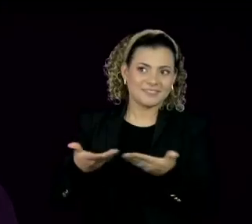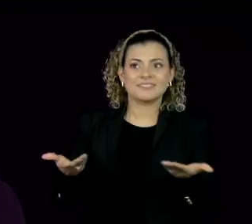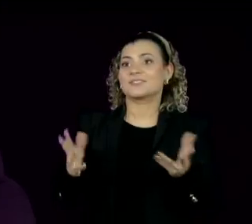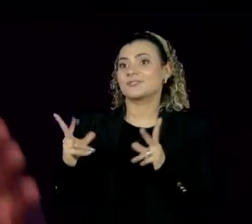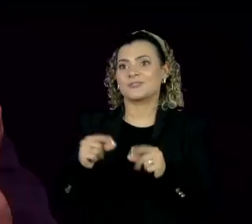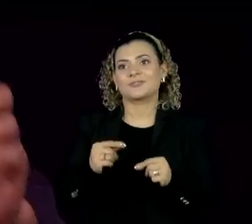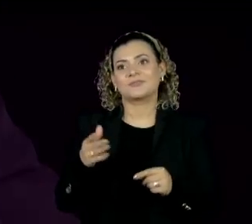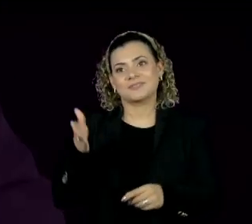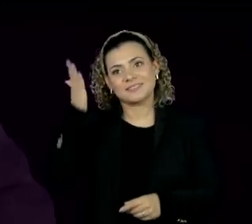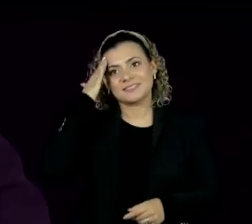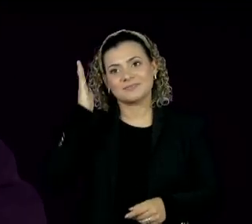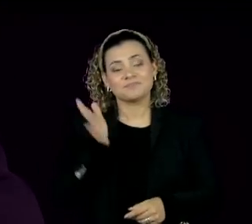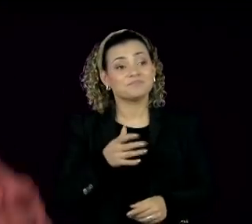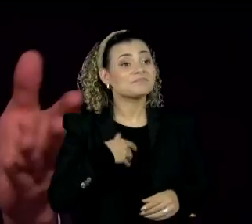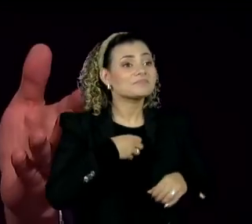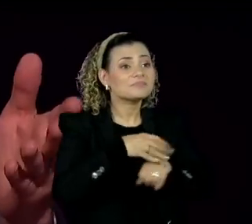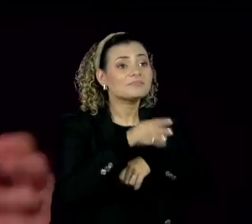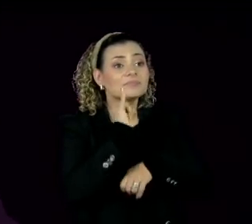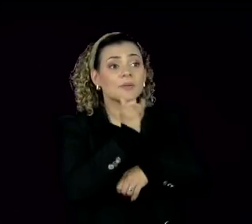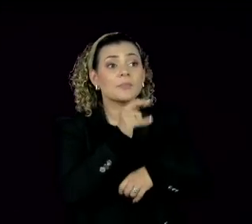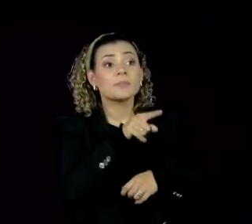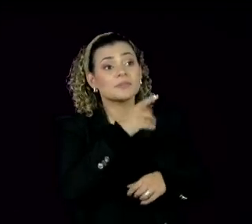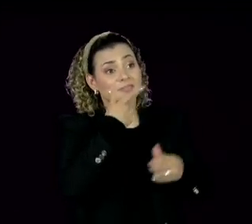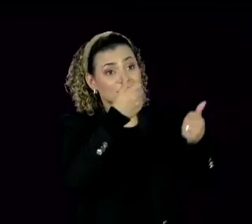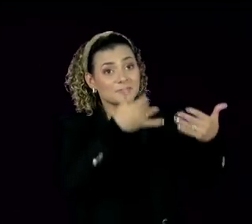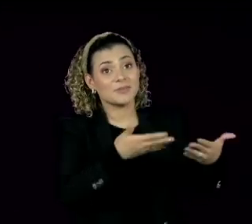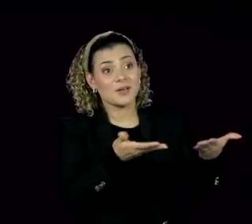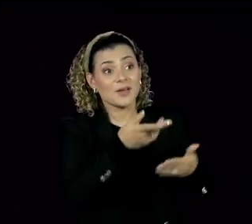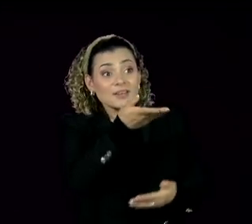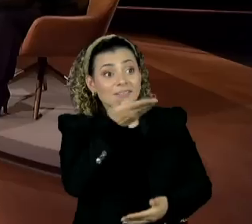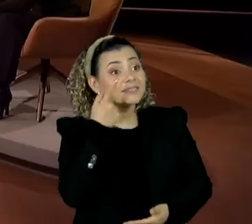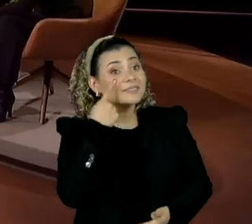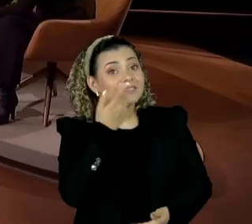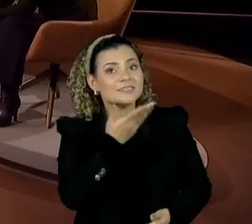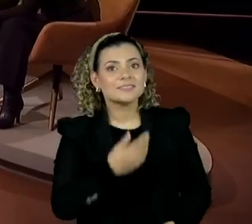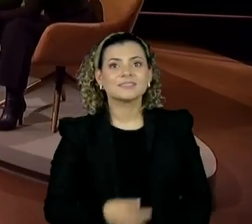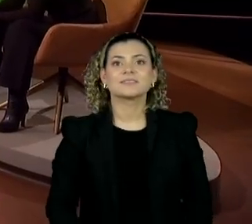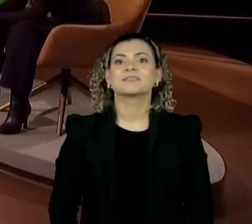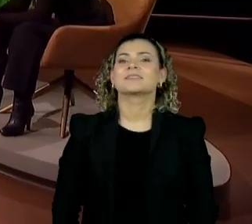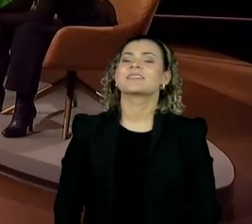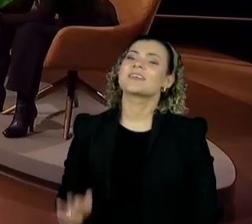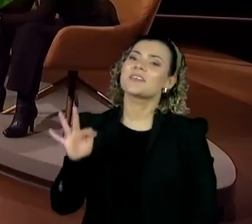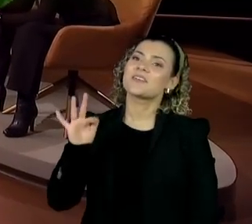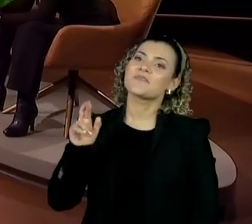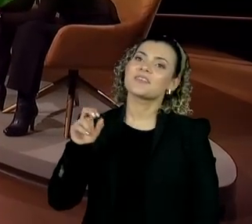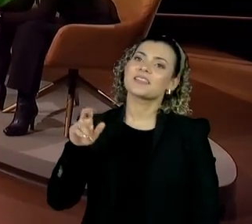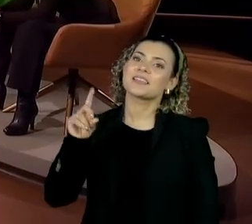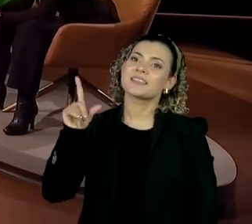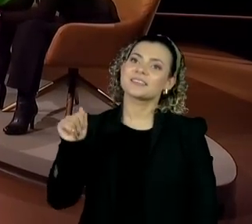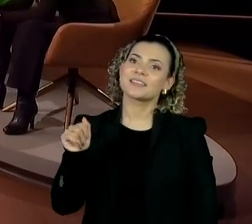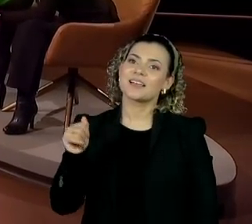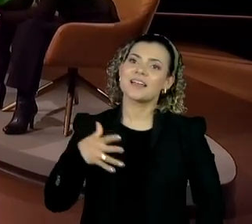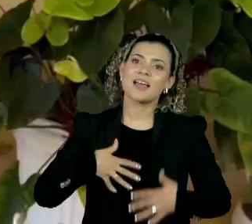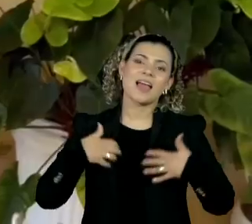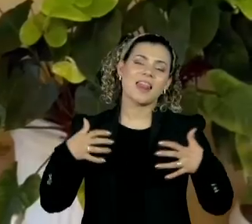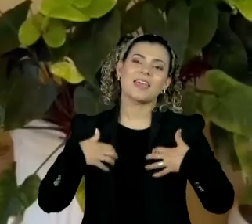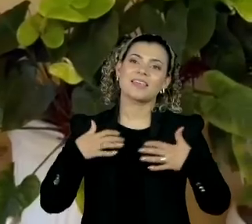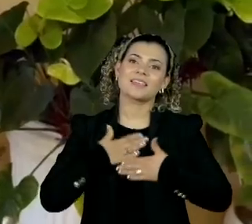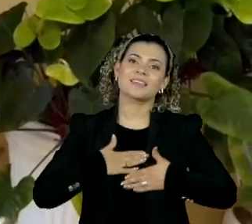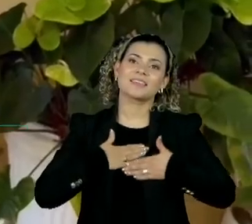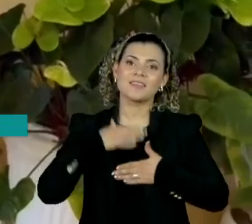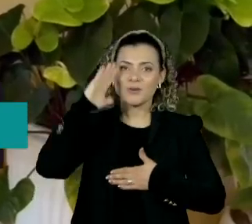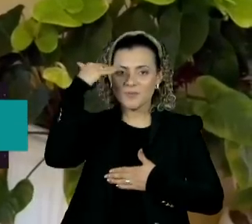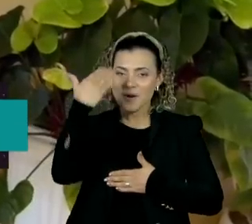O depoimento que a gente tem agora é de um amigo que você já mencionou, olha só. Alô, Fernanda, é uma alegria muito grande e uma